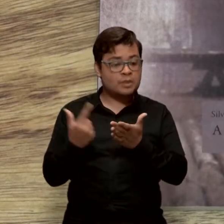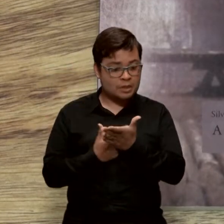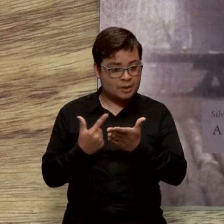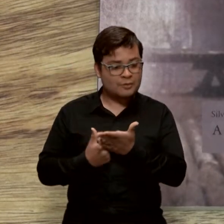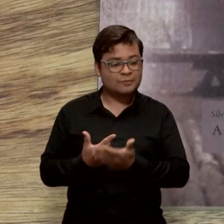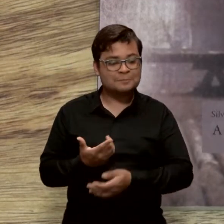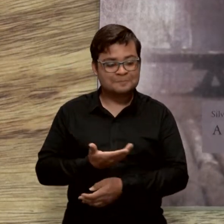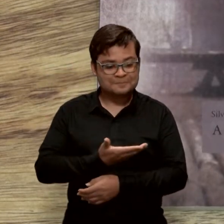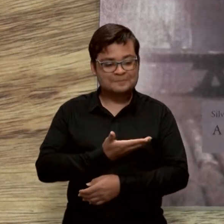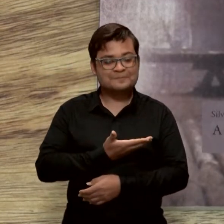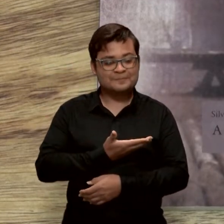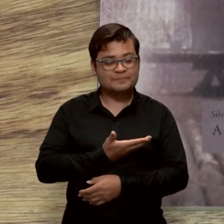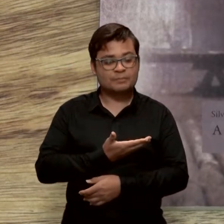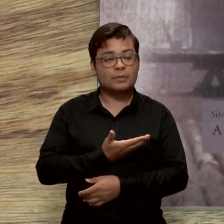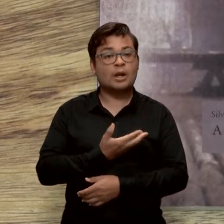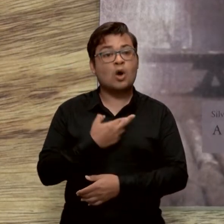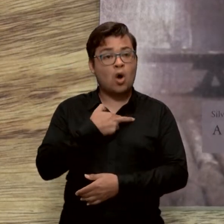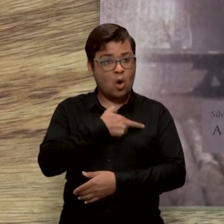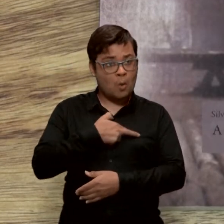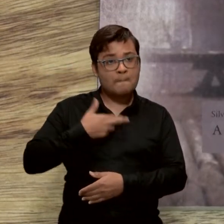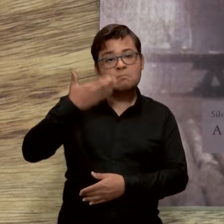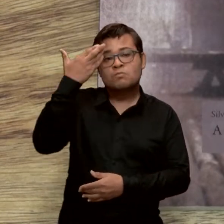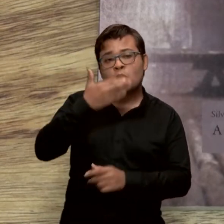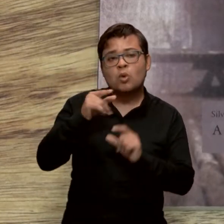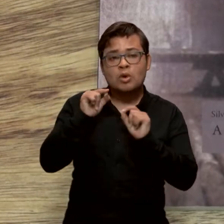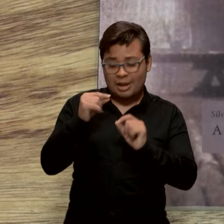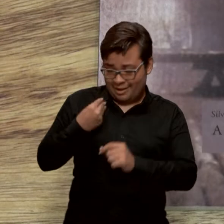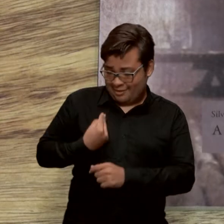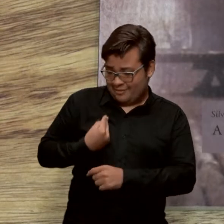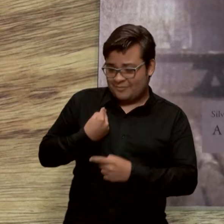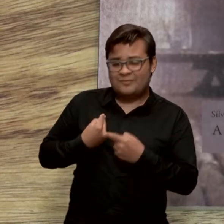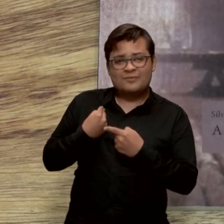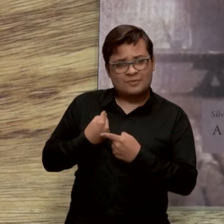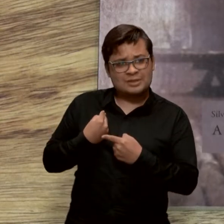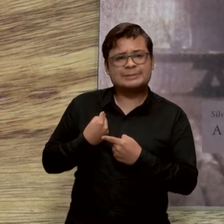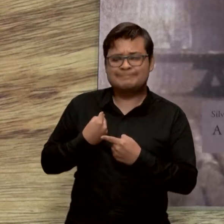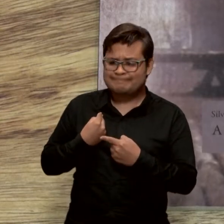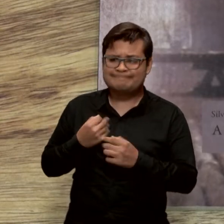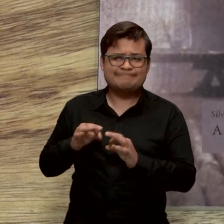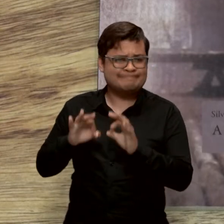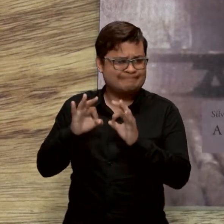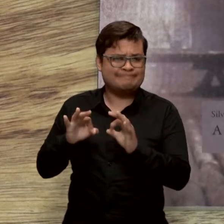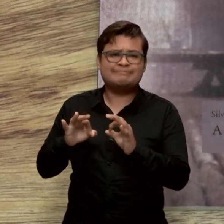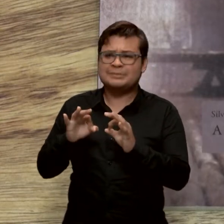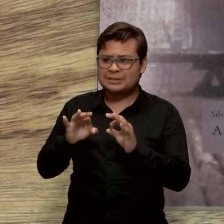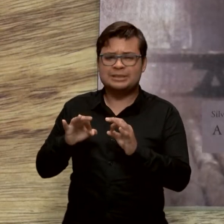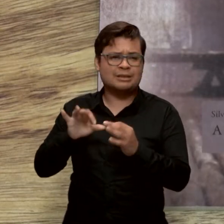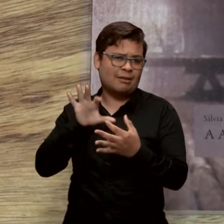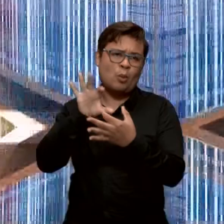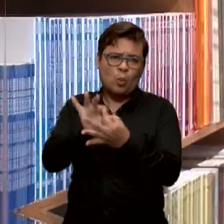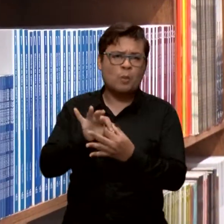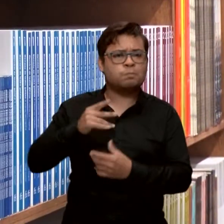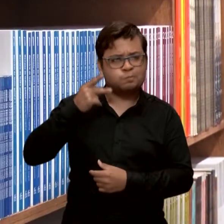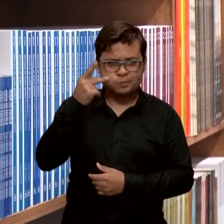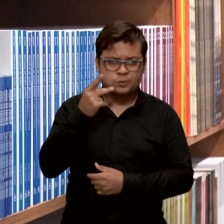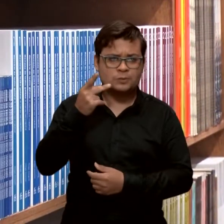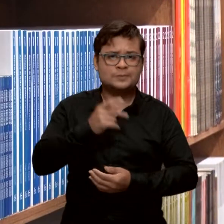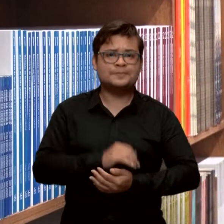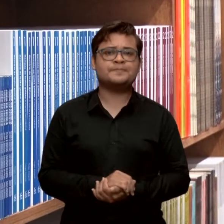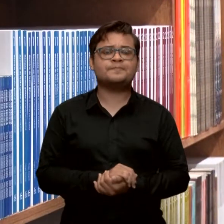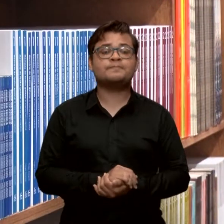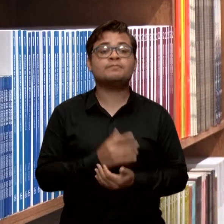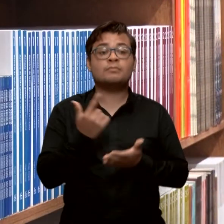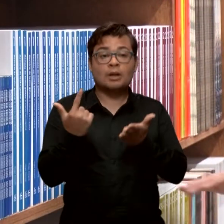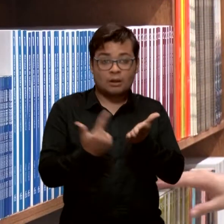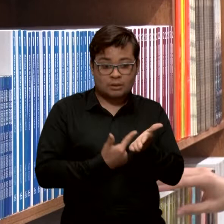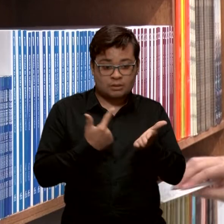desses romances que provam que viver por si só é, sem dúvida, um ato político. O livro de